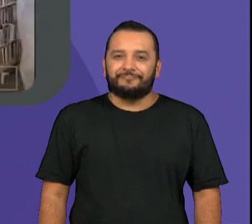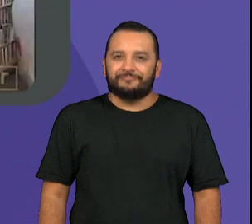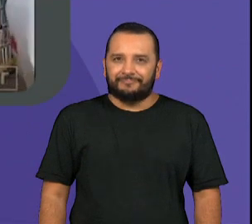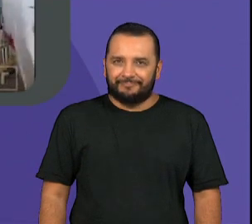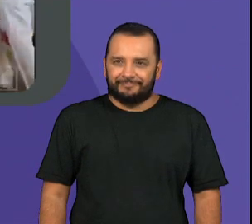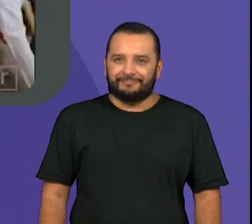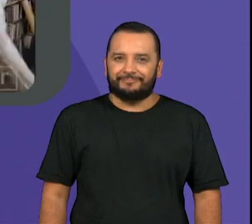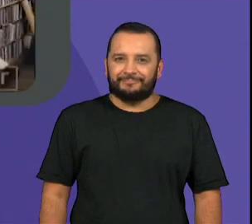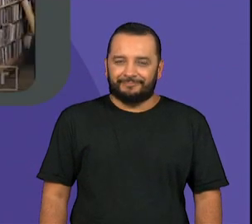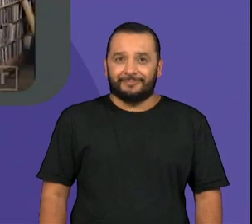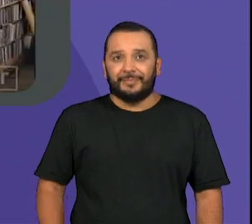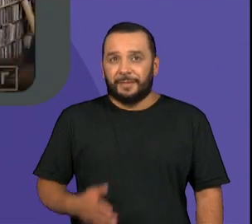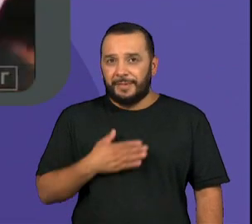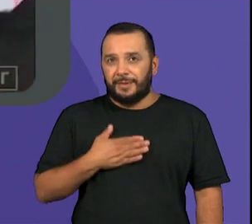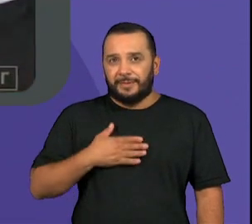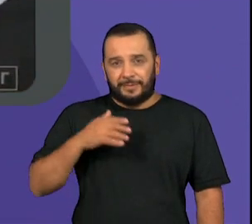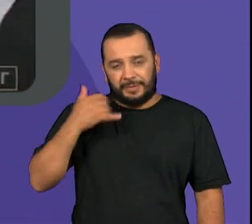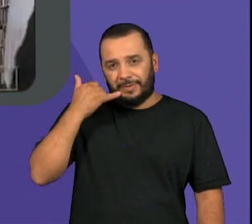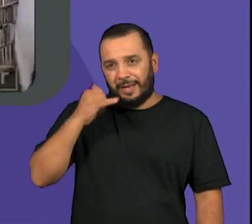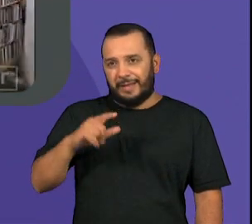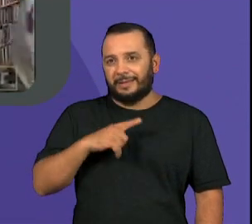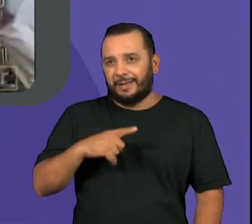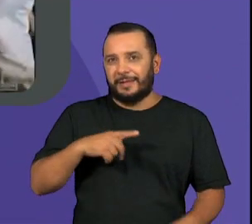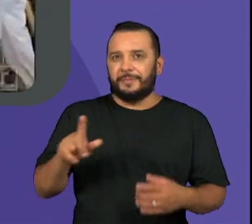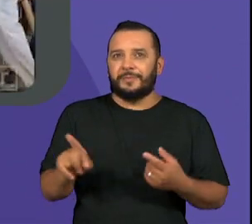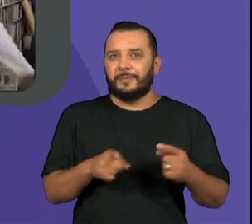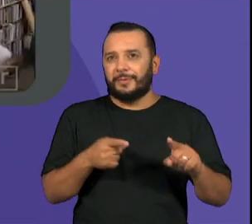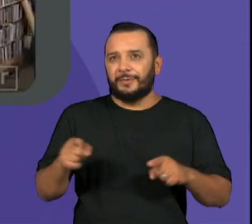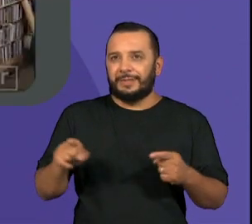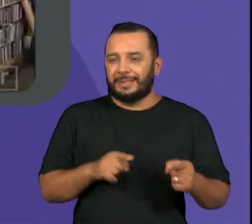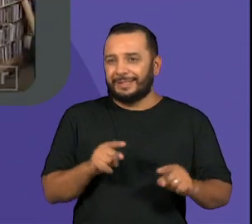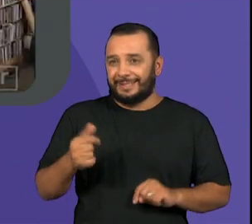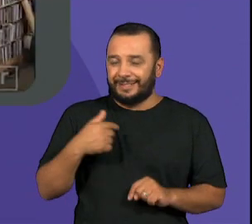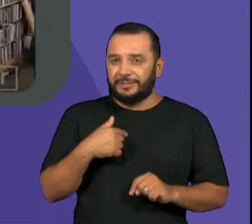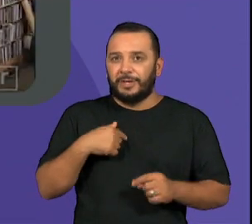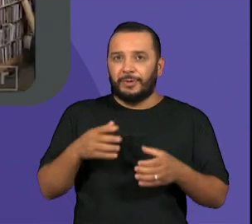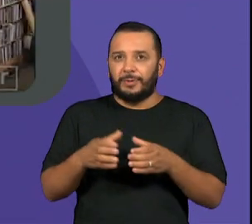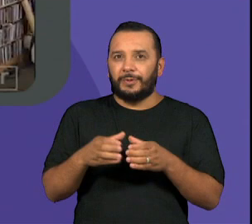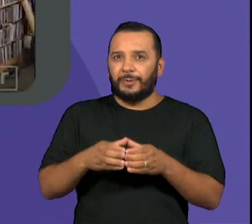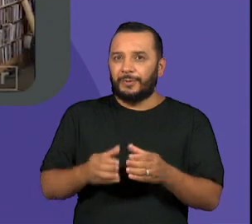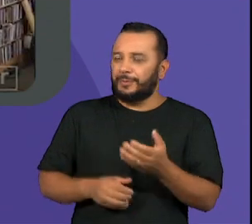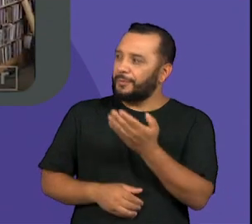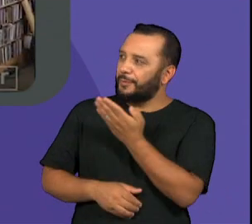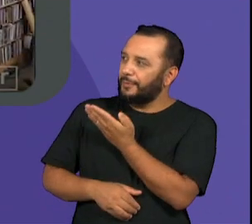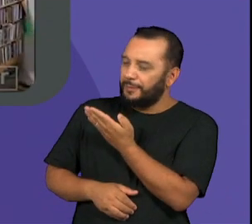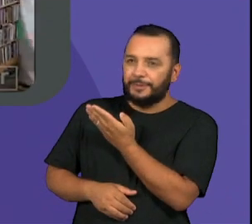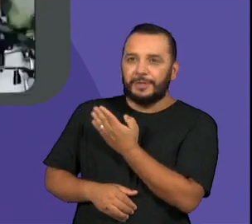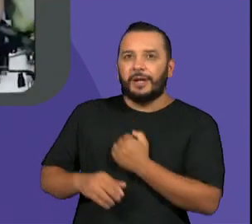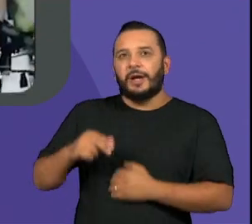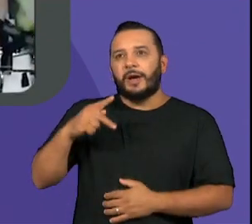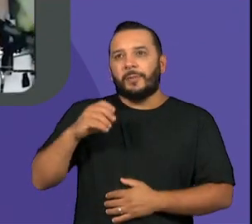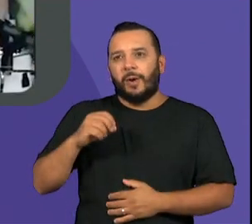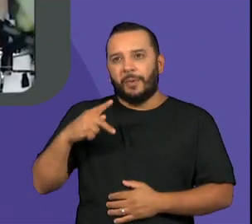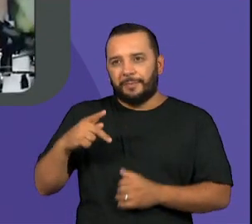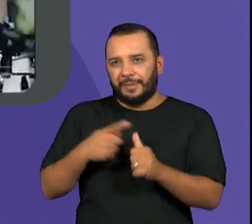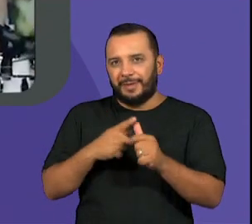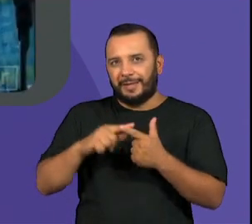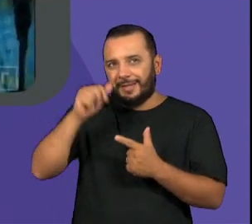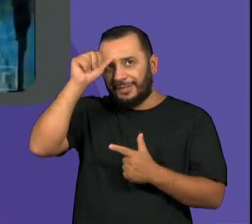Red Byron. É uma banda tipo Karnak, pop indiana